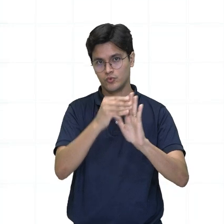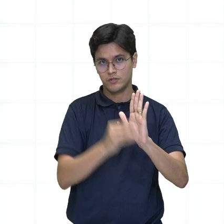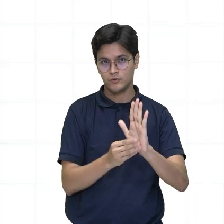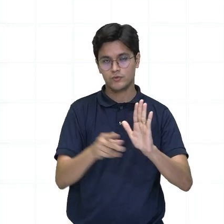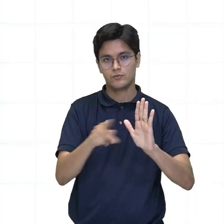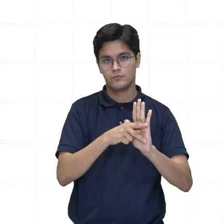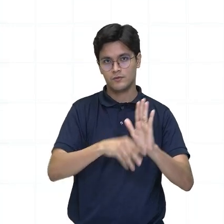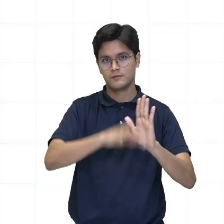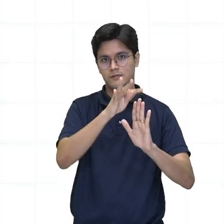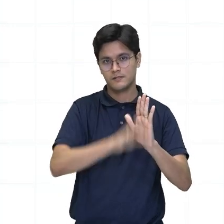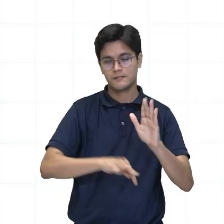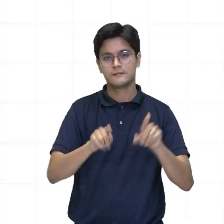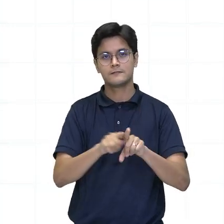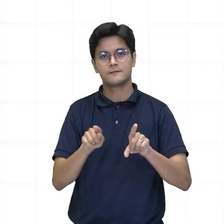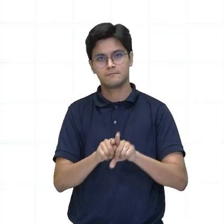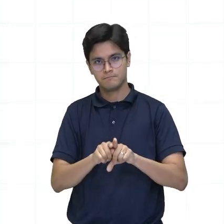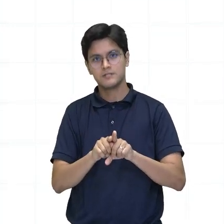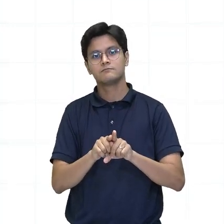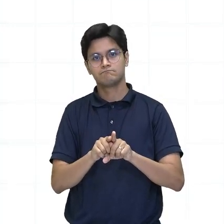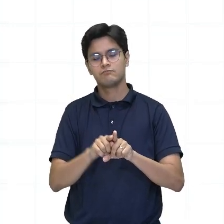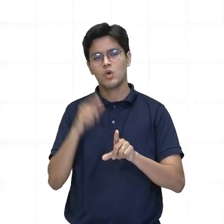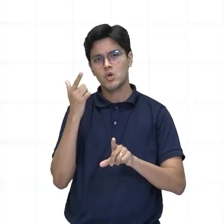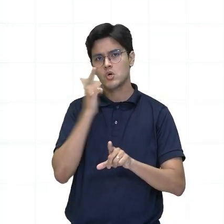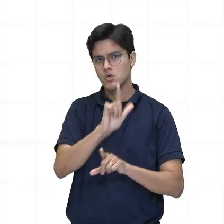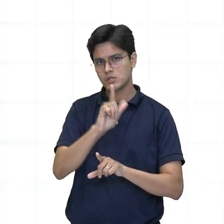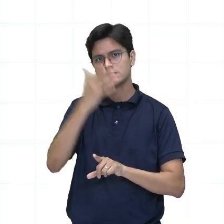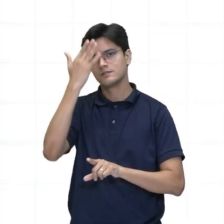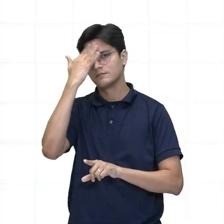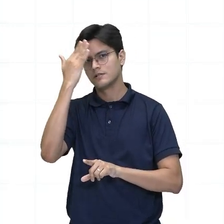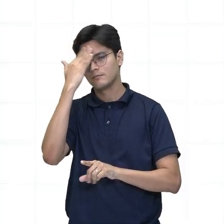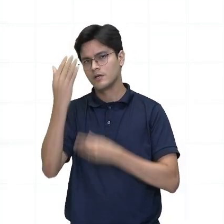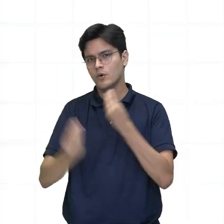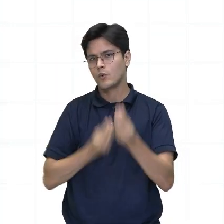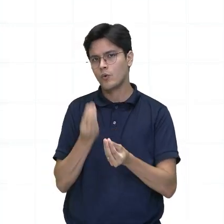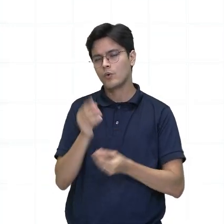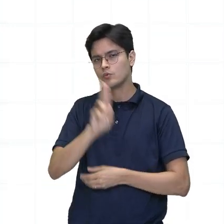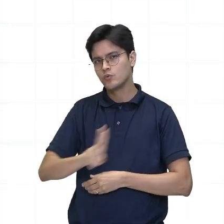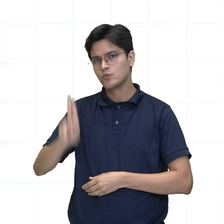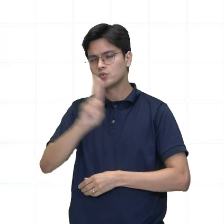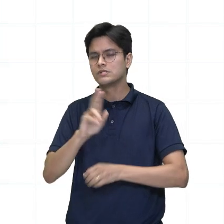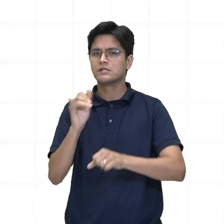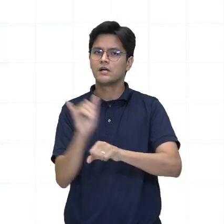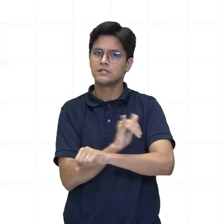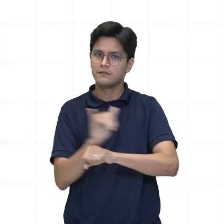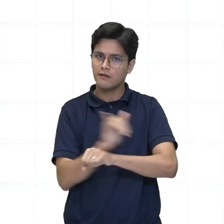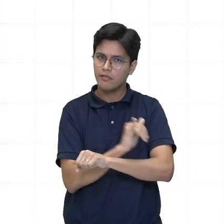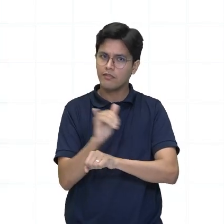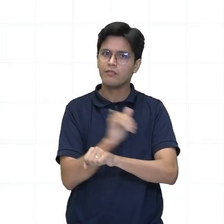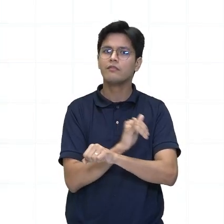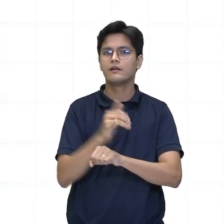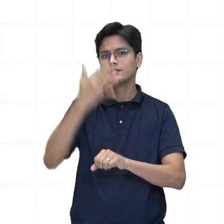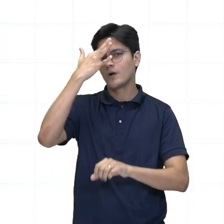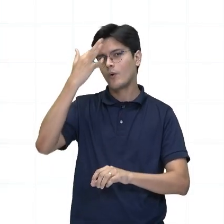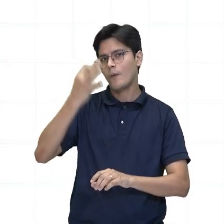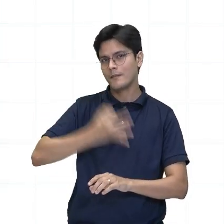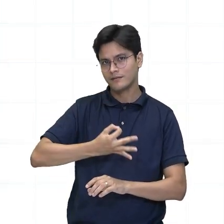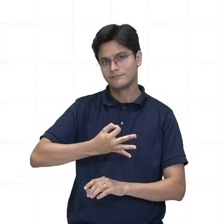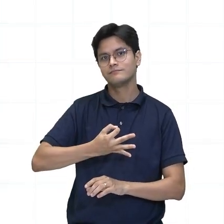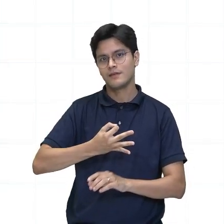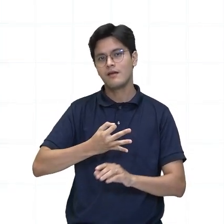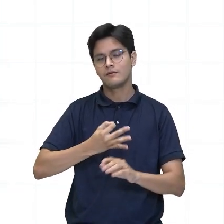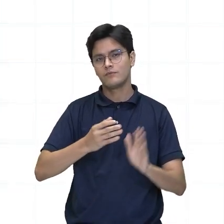e saibam também utilizar futuramente essas estratégias aqui para compreender algo em língua